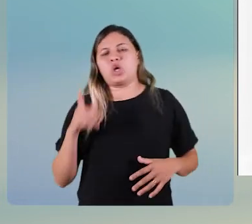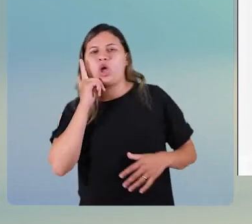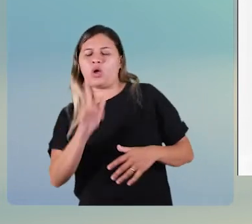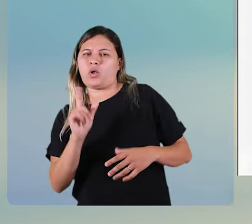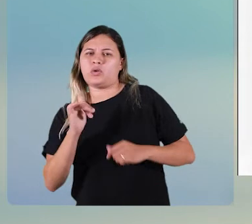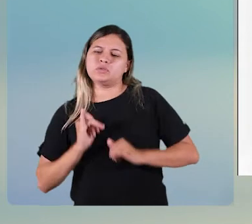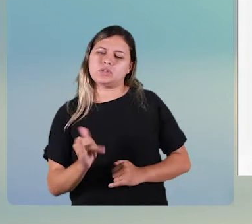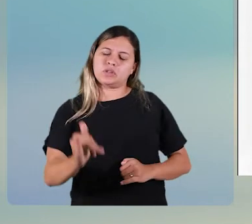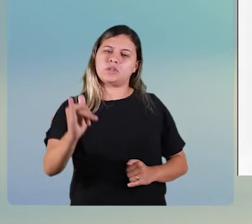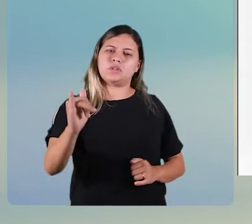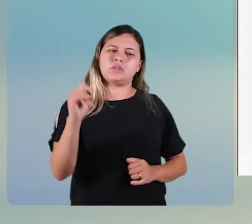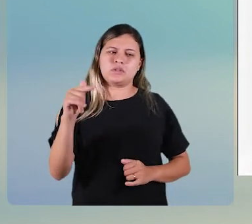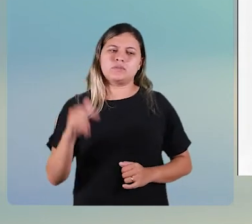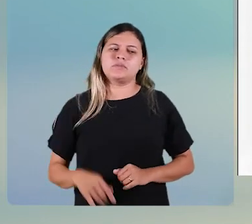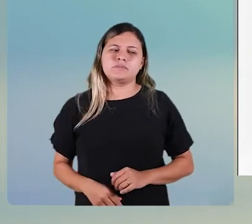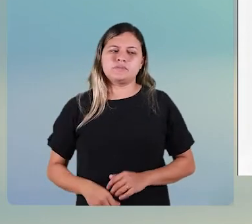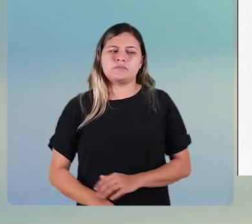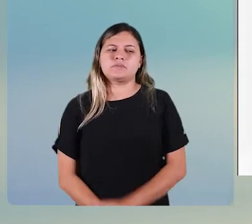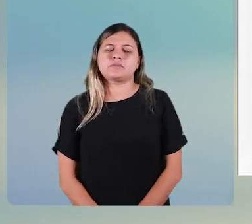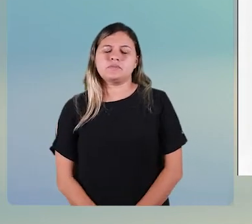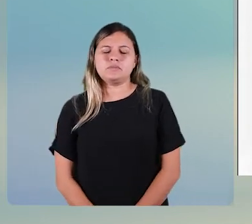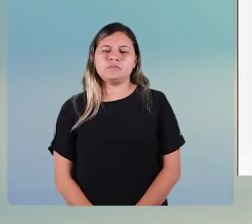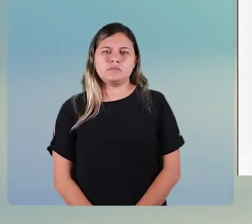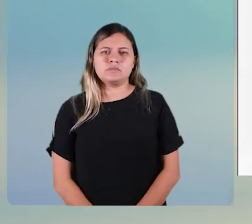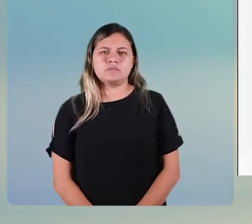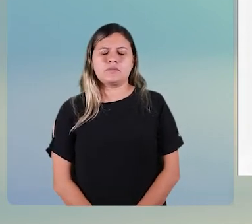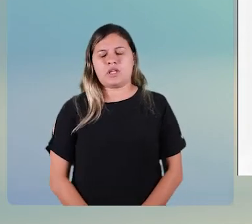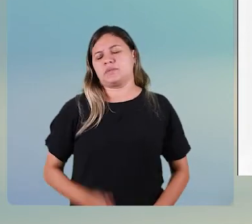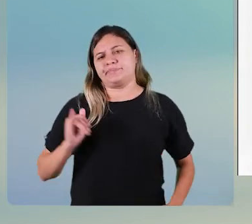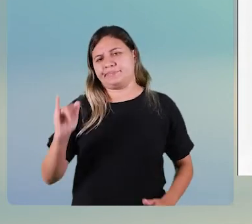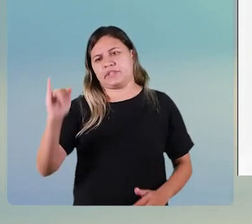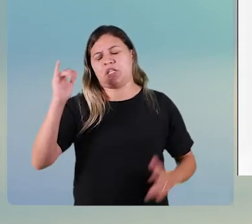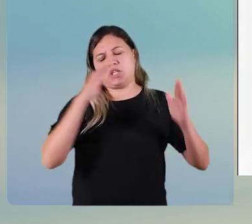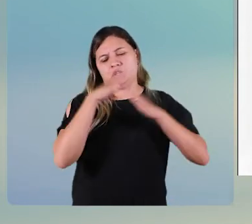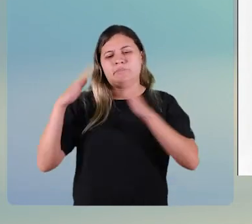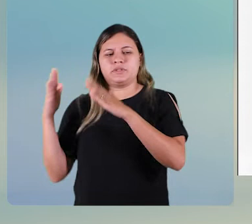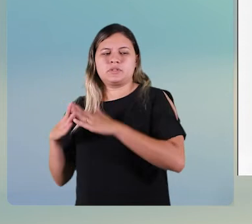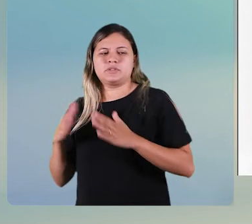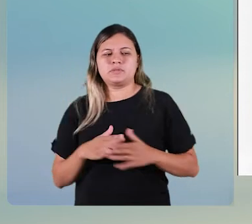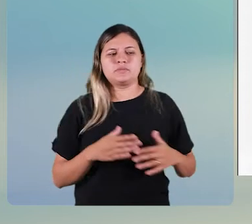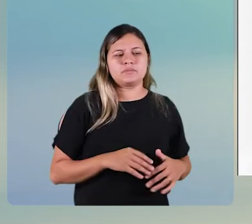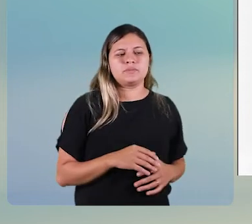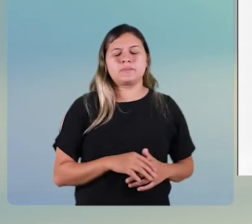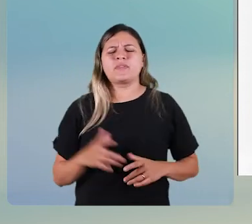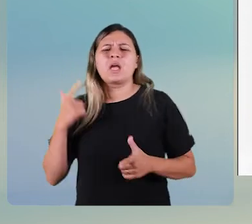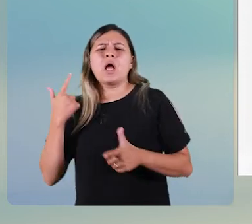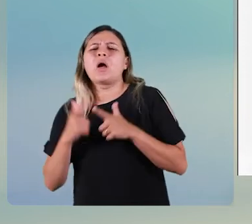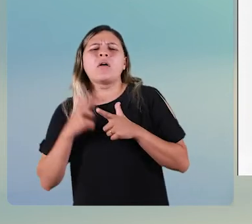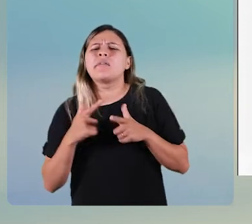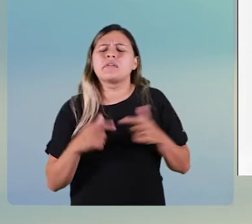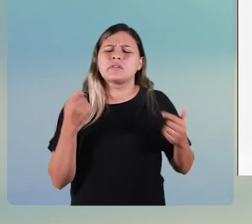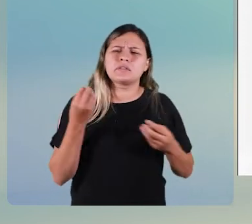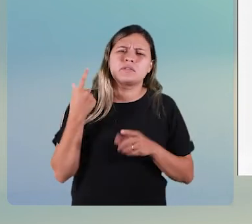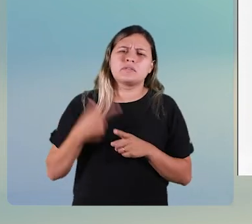cinética, vai ser convertida em energia para as casas, né? Tá certo? Aí qual é o problema?